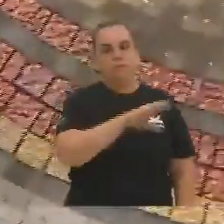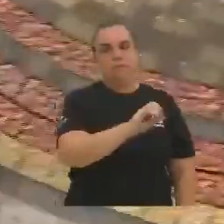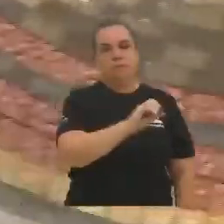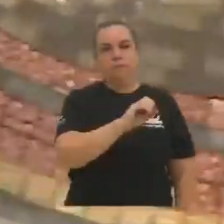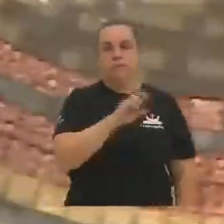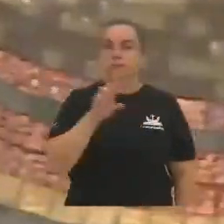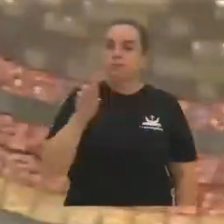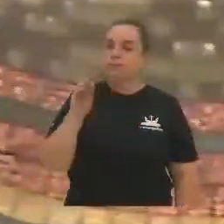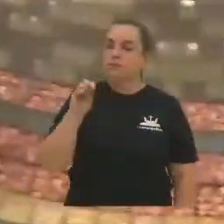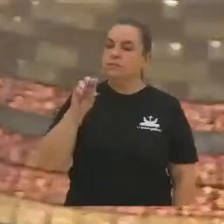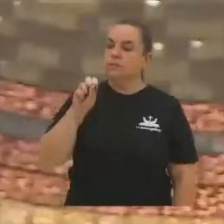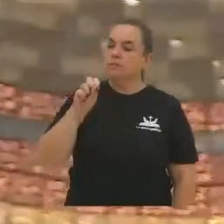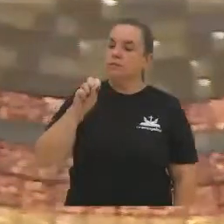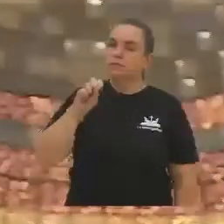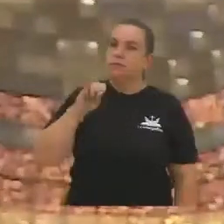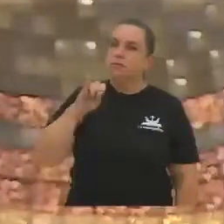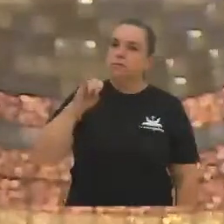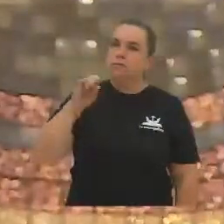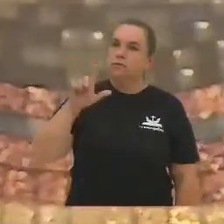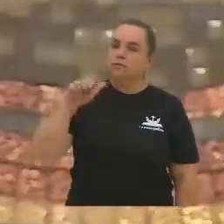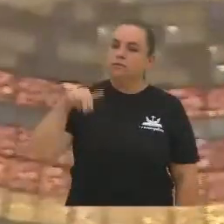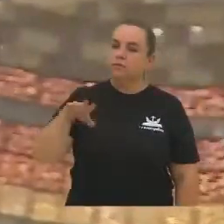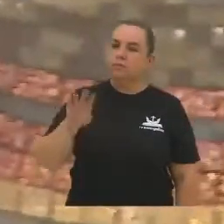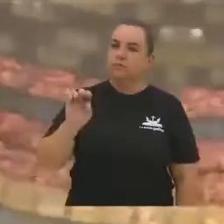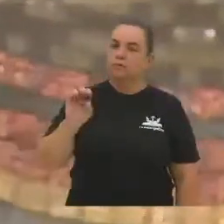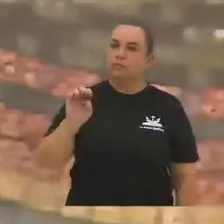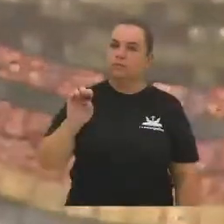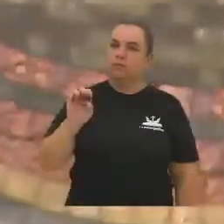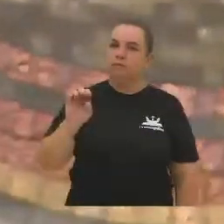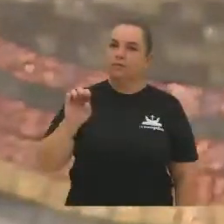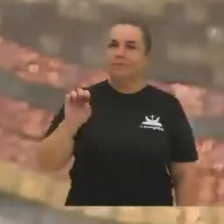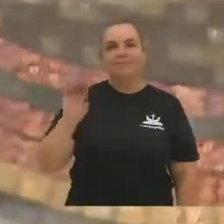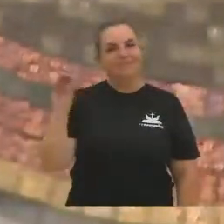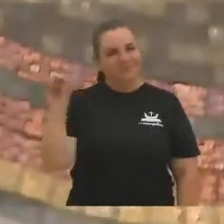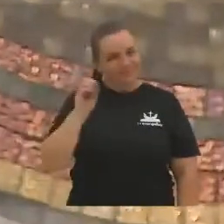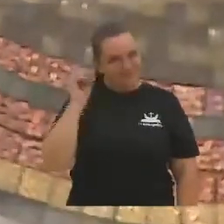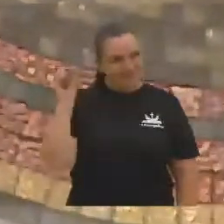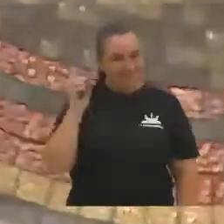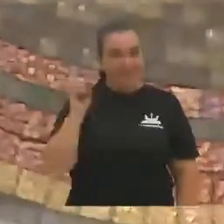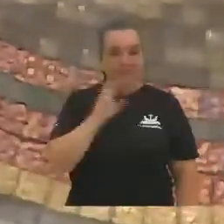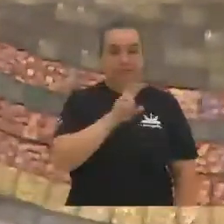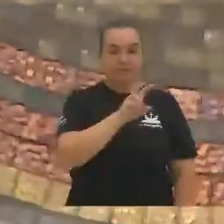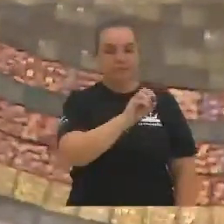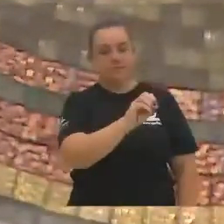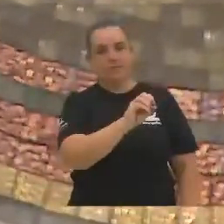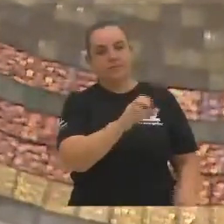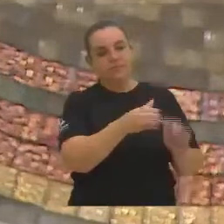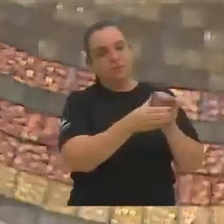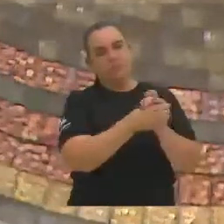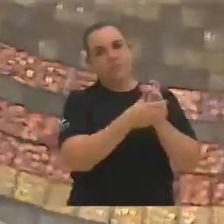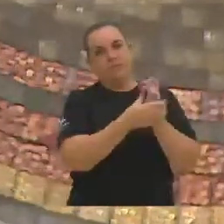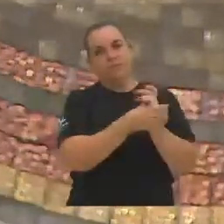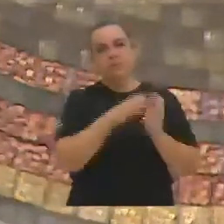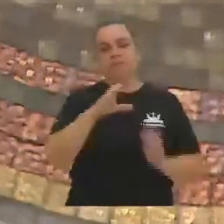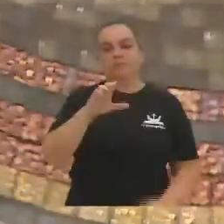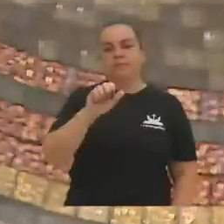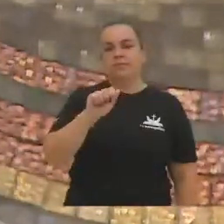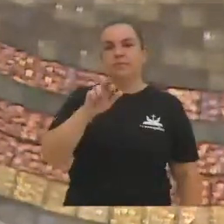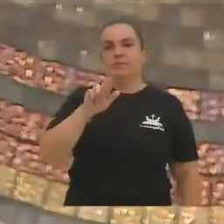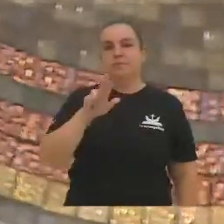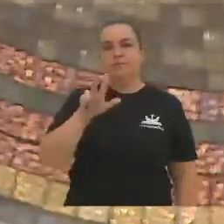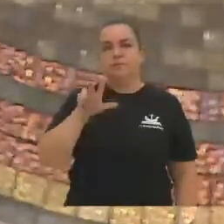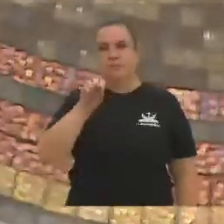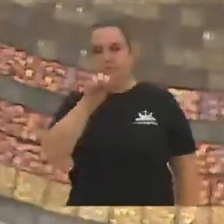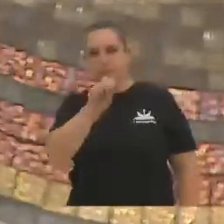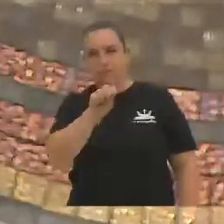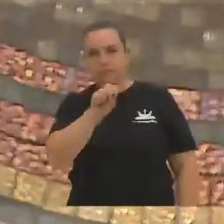Rosilene Aparecida, de Formigueiro, Rio Grande do Sul, 50 anos de matrimônio de Carlos da Silva